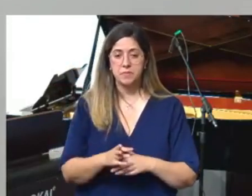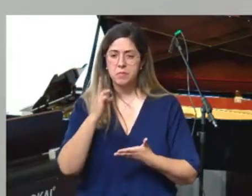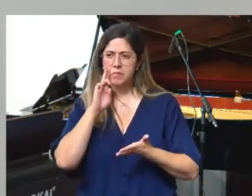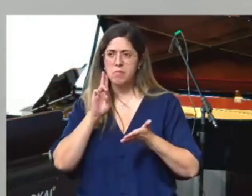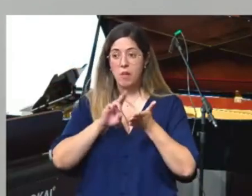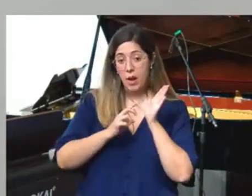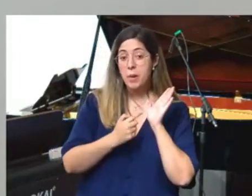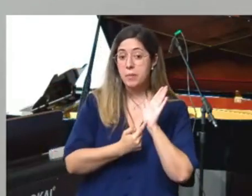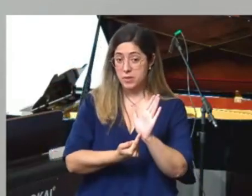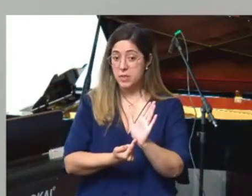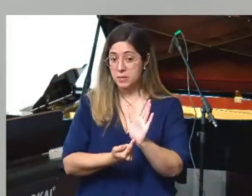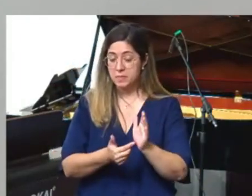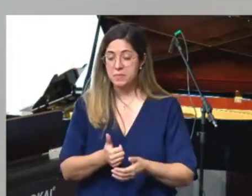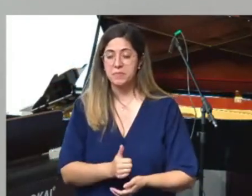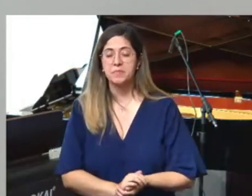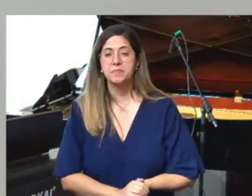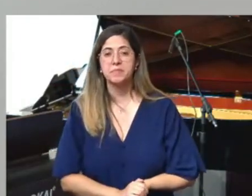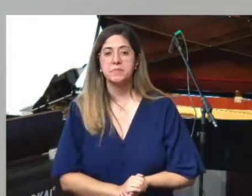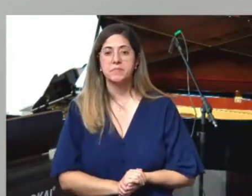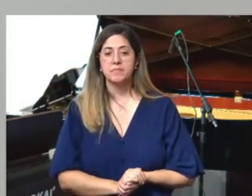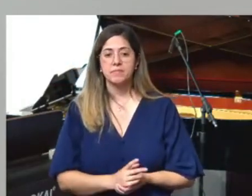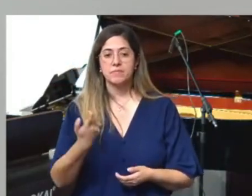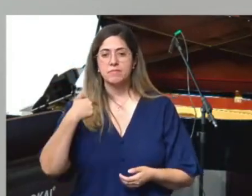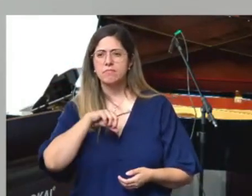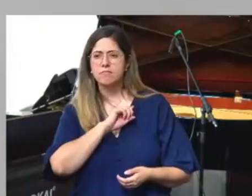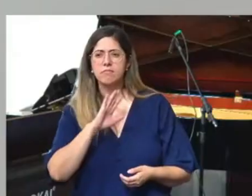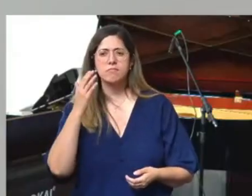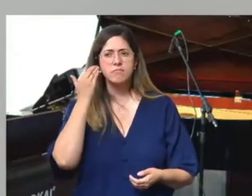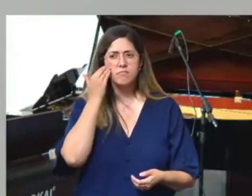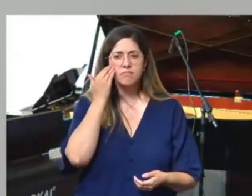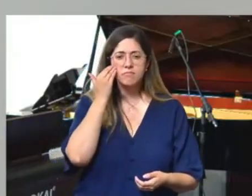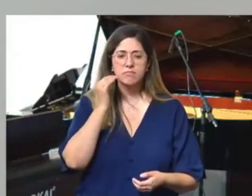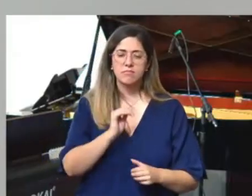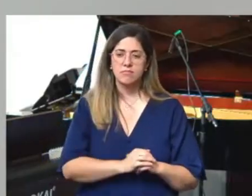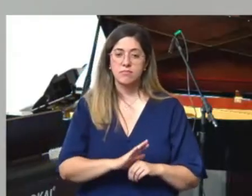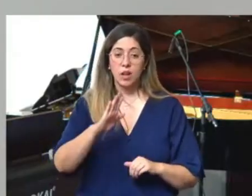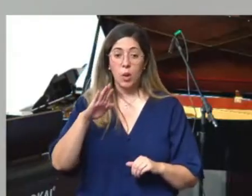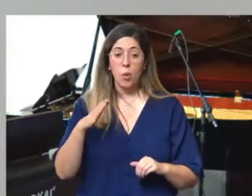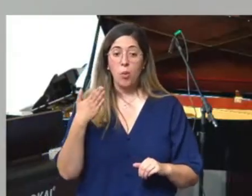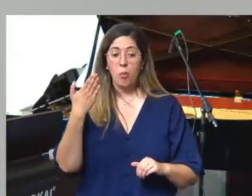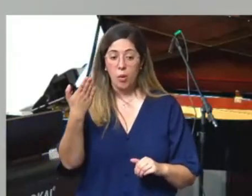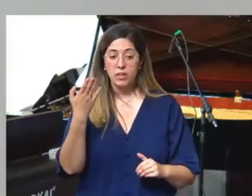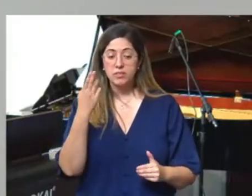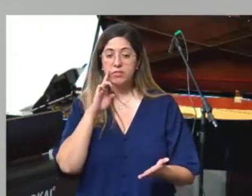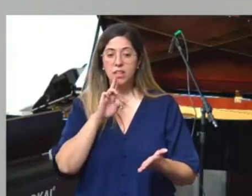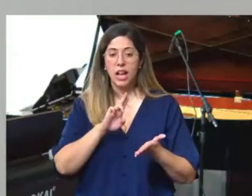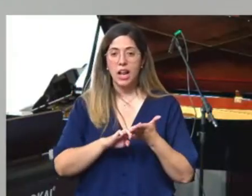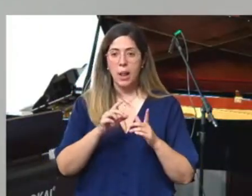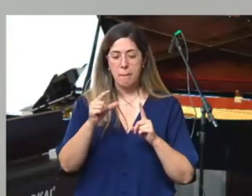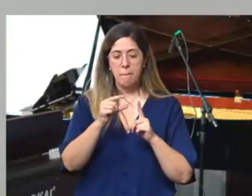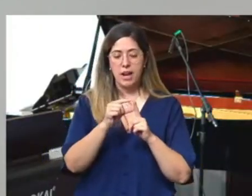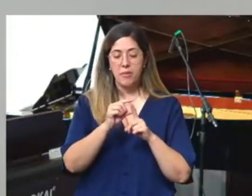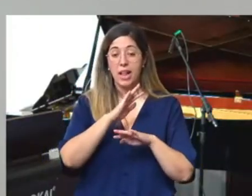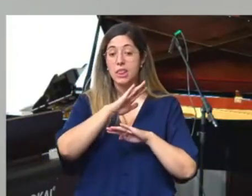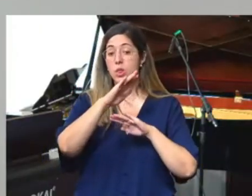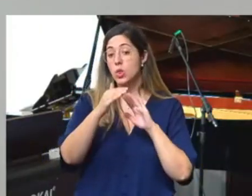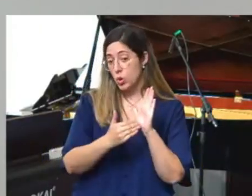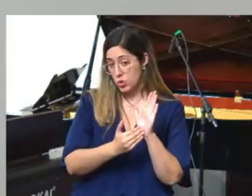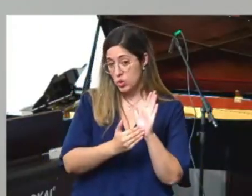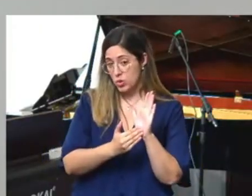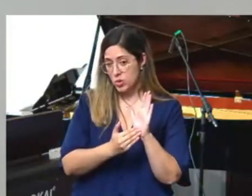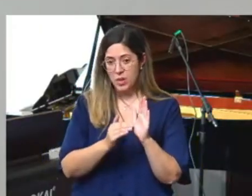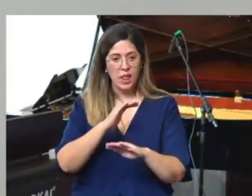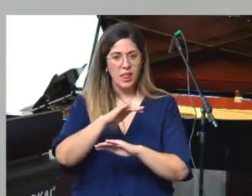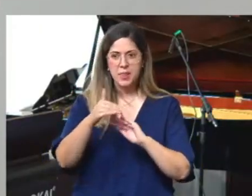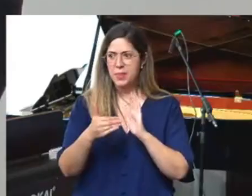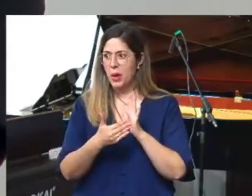este tratamento, nós podemos entender então que quando a Escritura fala todos, ela